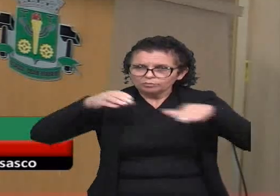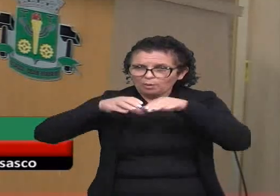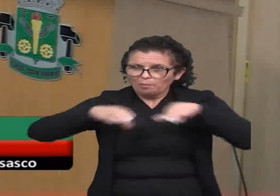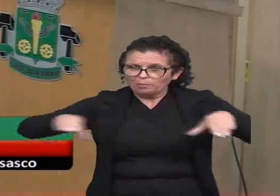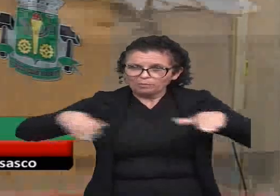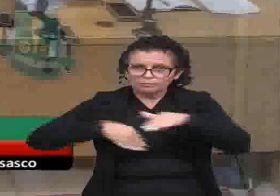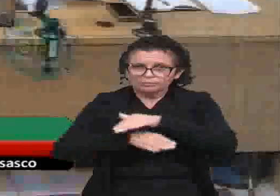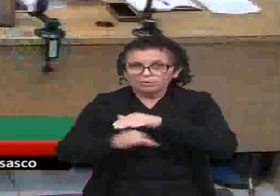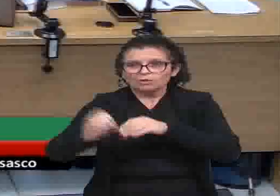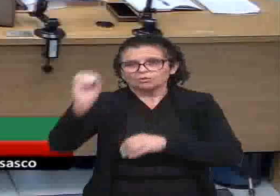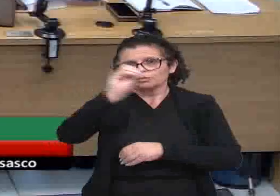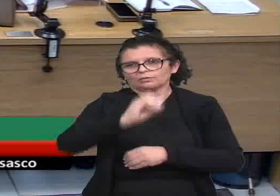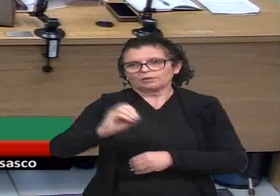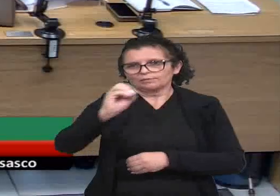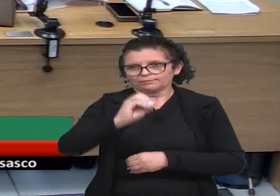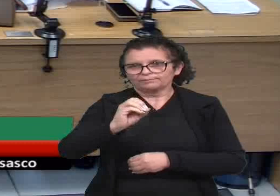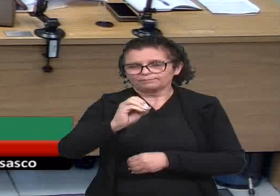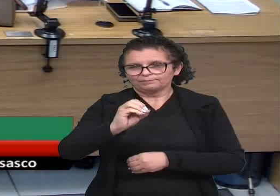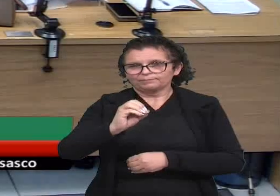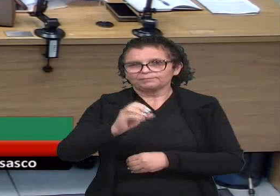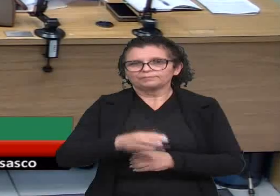de Osasco.